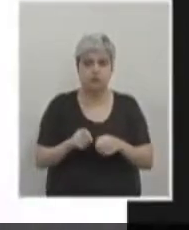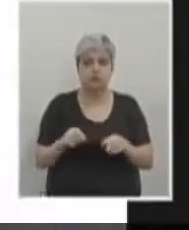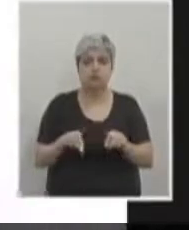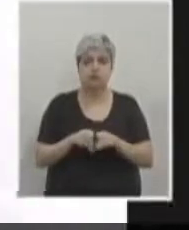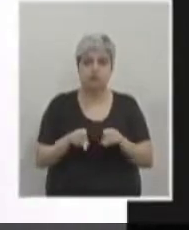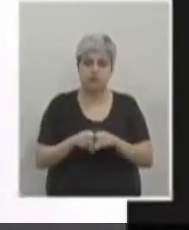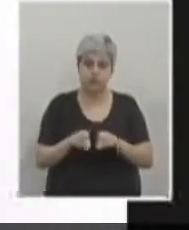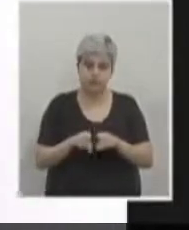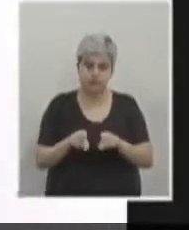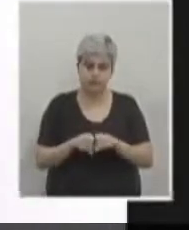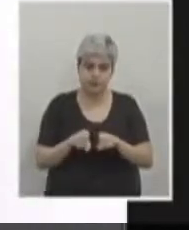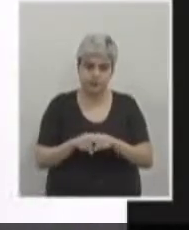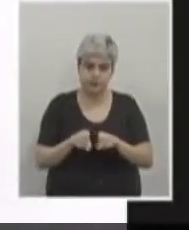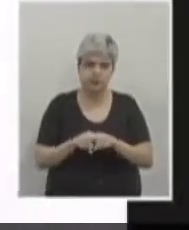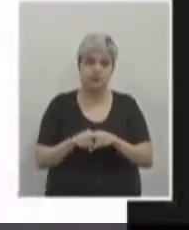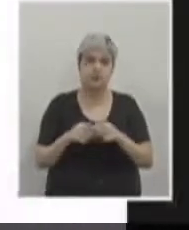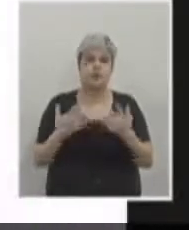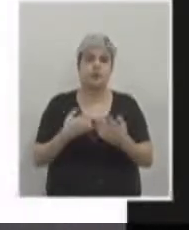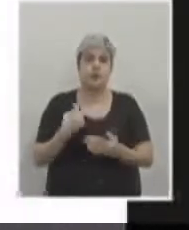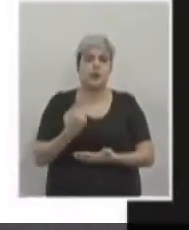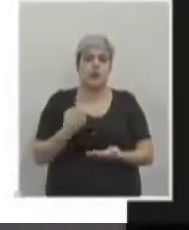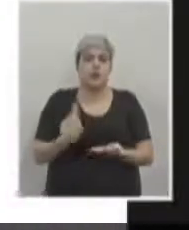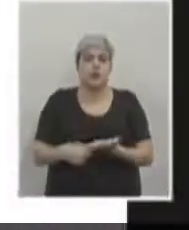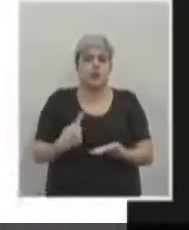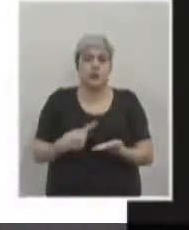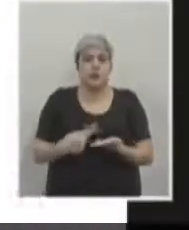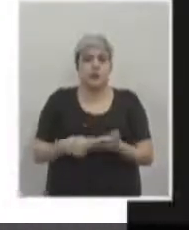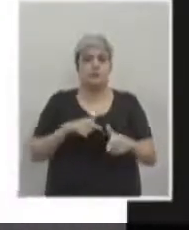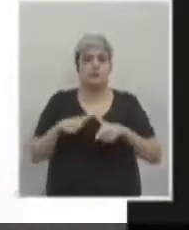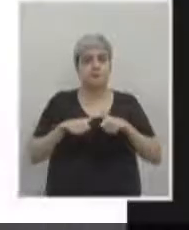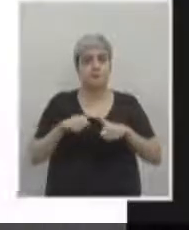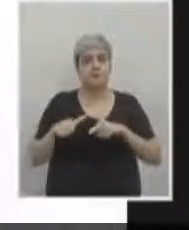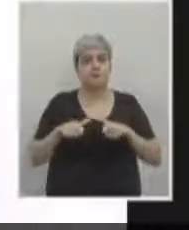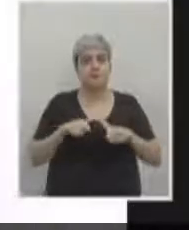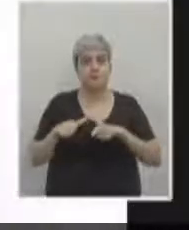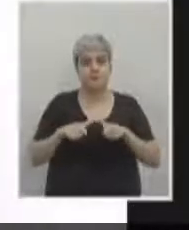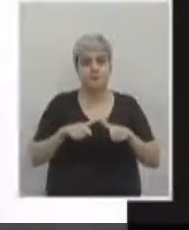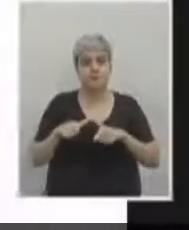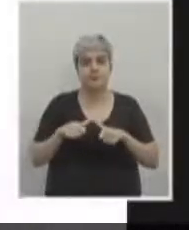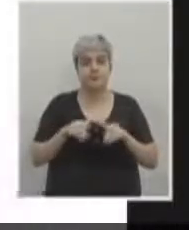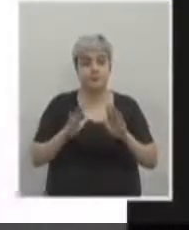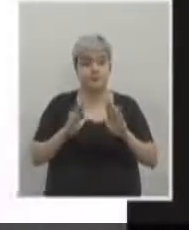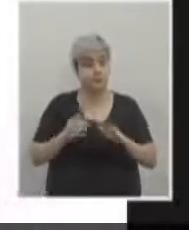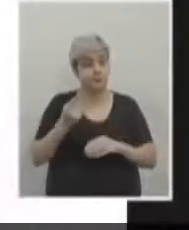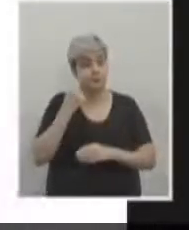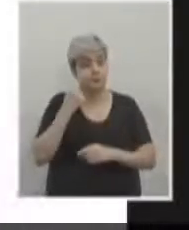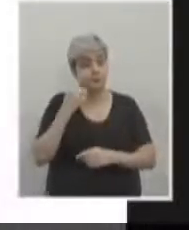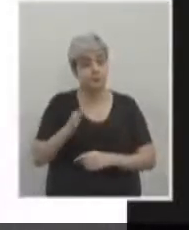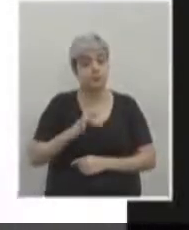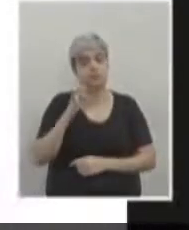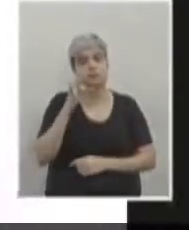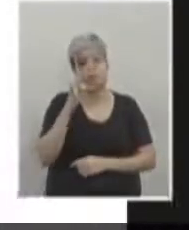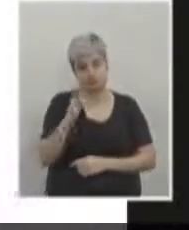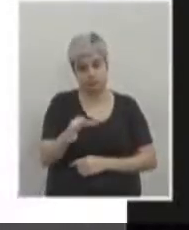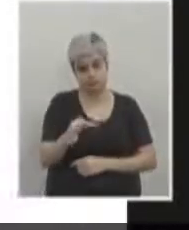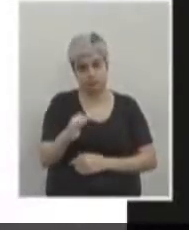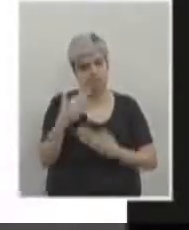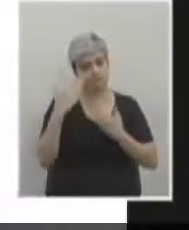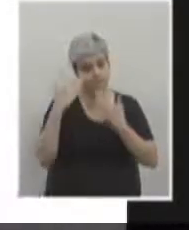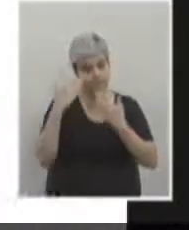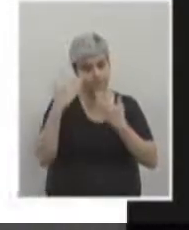pelo compromisso que a gente tem juntos com o nosso trabalho, mas vamos ver o que, que vem para frente. Tá? Agradeço